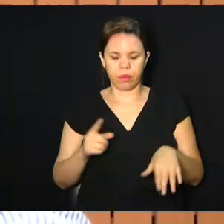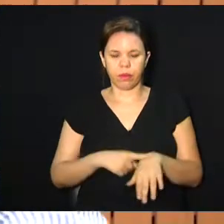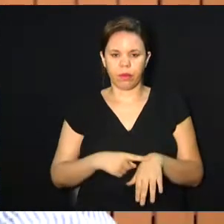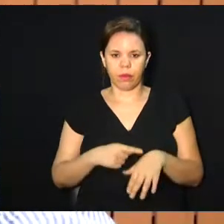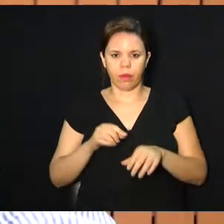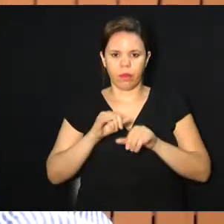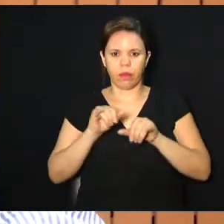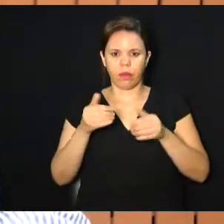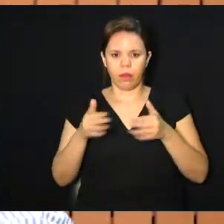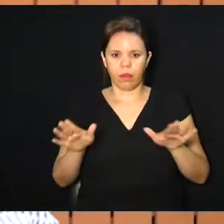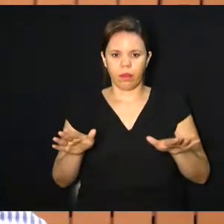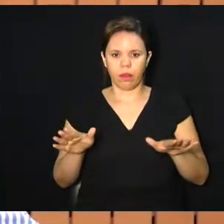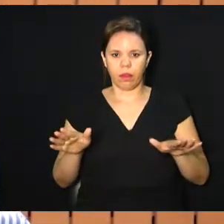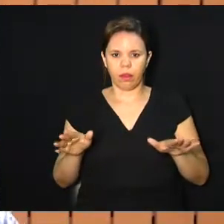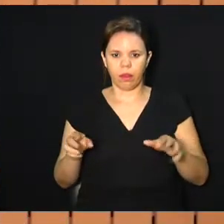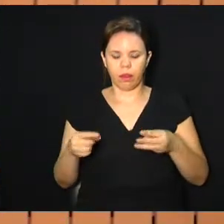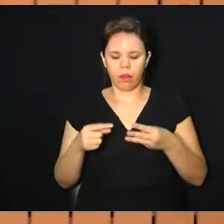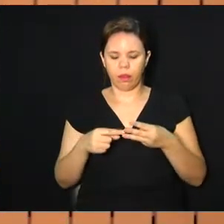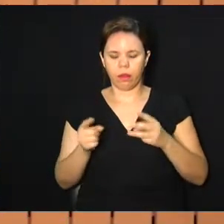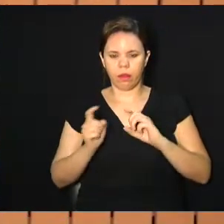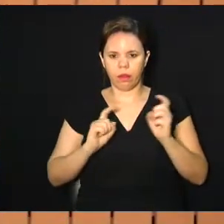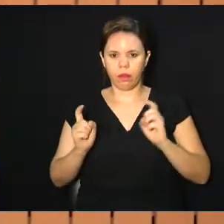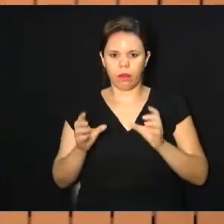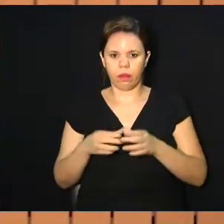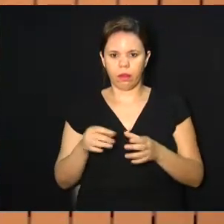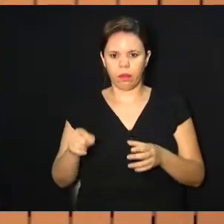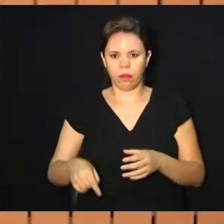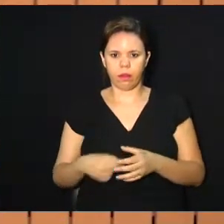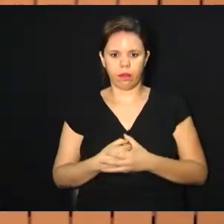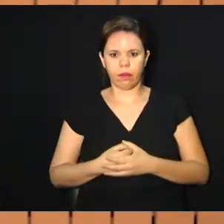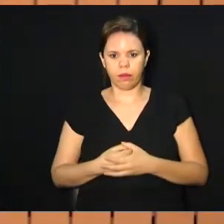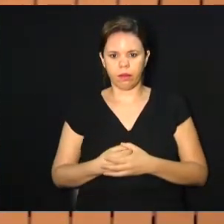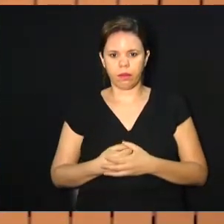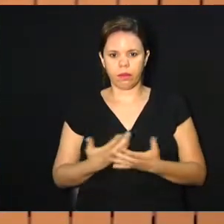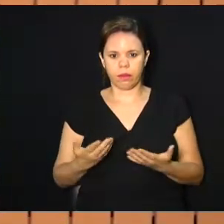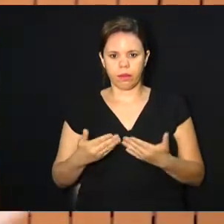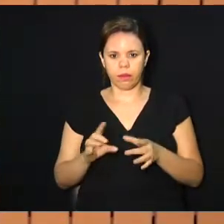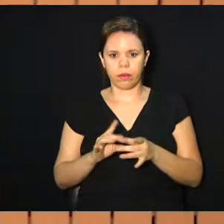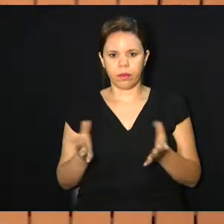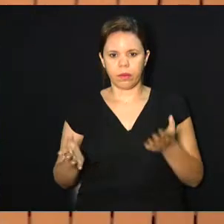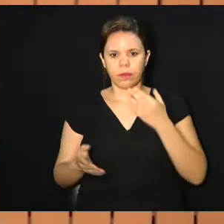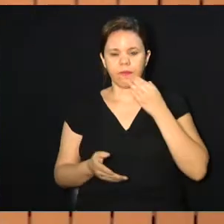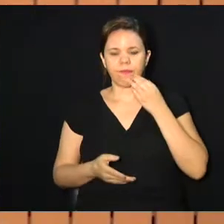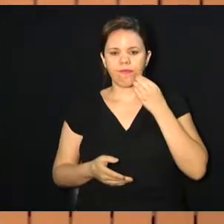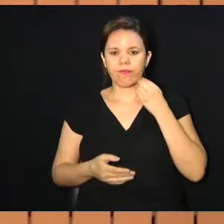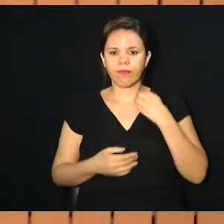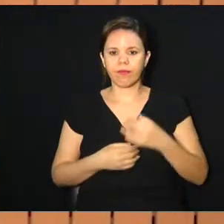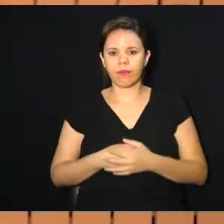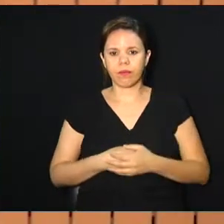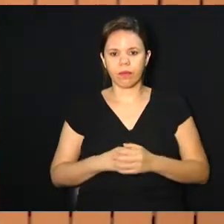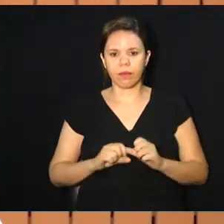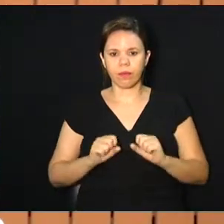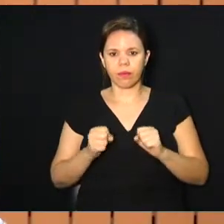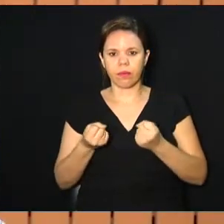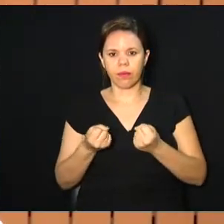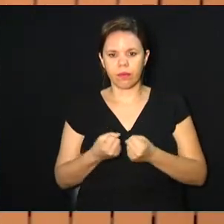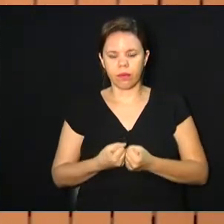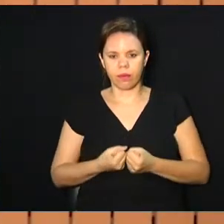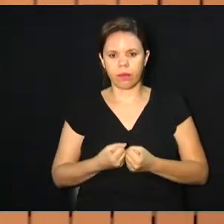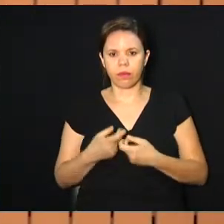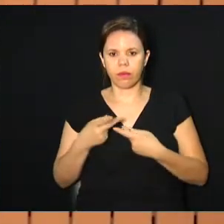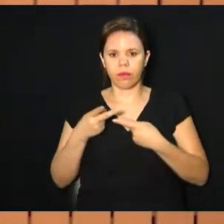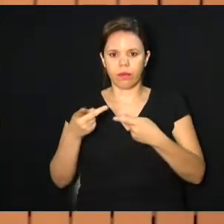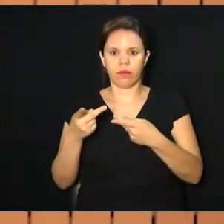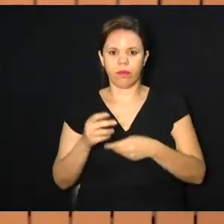eu declaro encerrada a terceira reunião dessa comissão. Quero deixar aqui e reforçar o